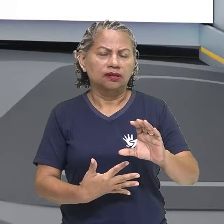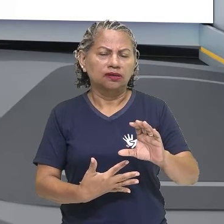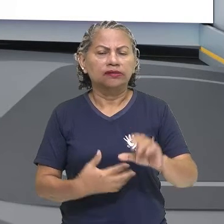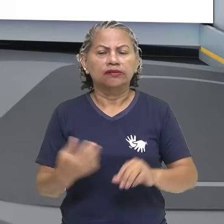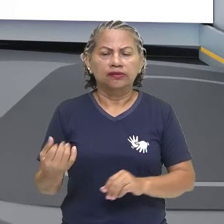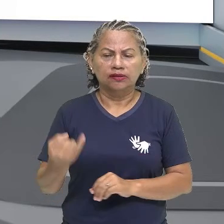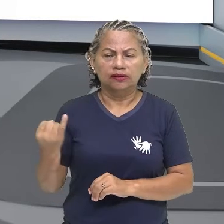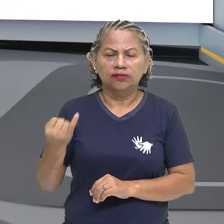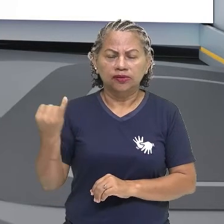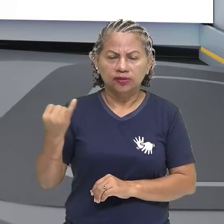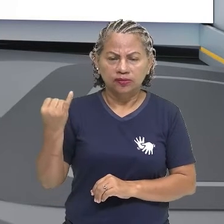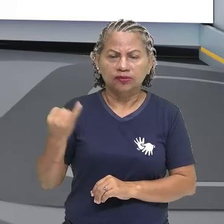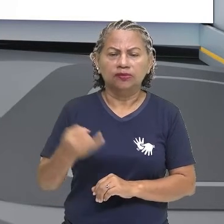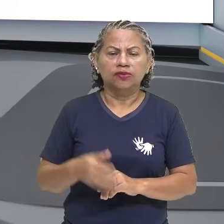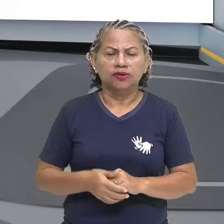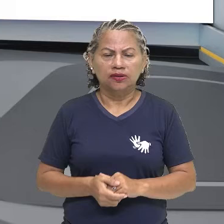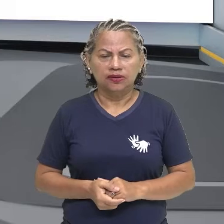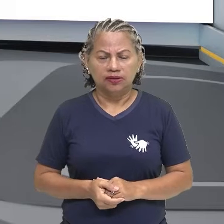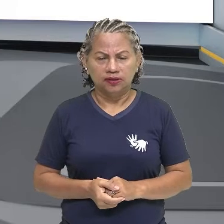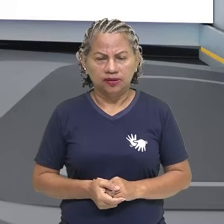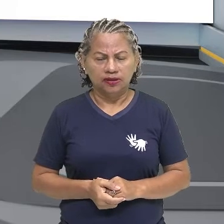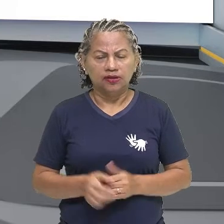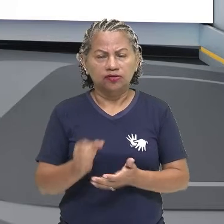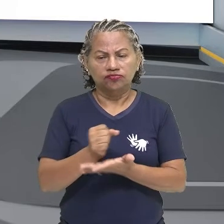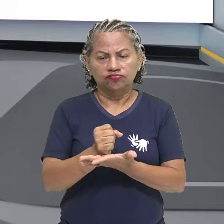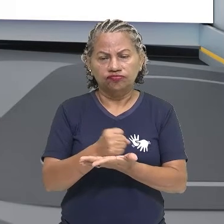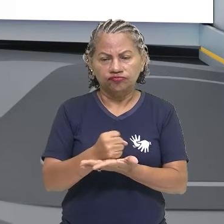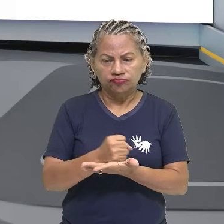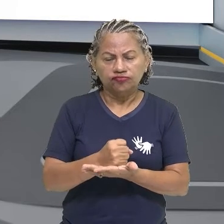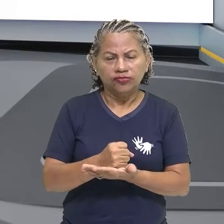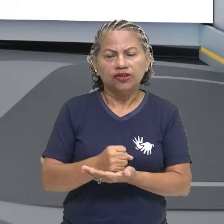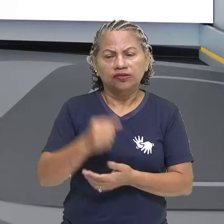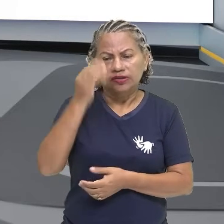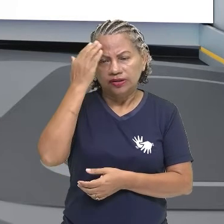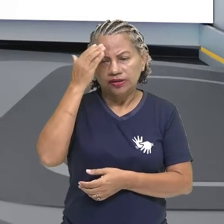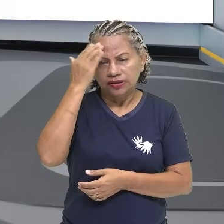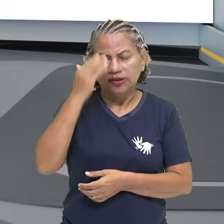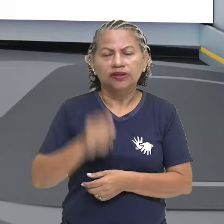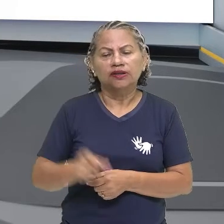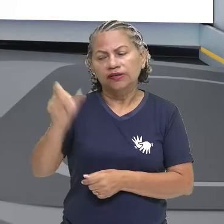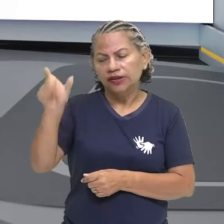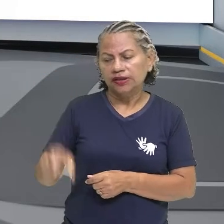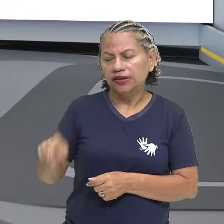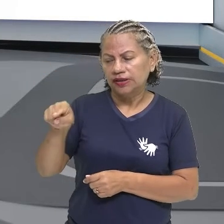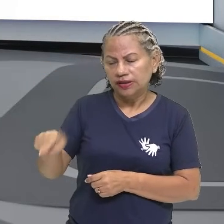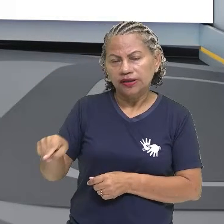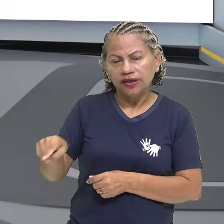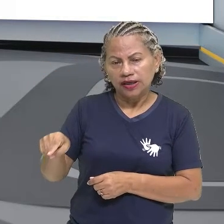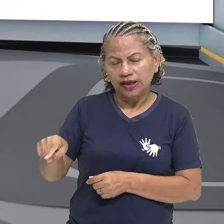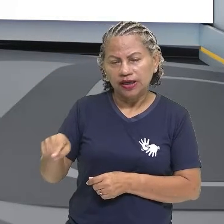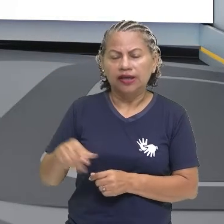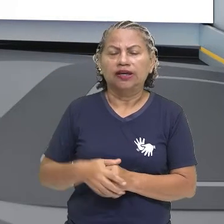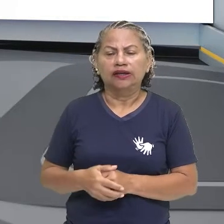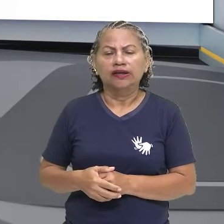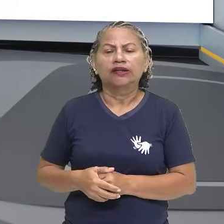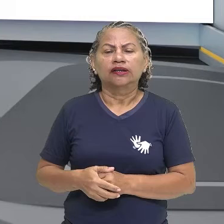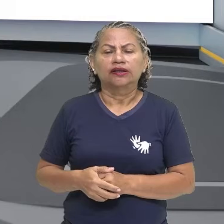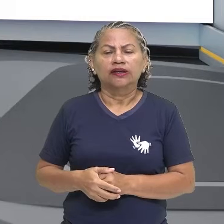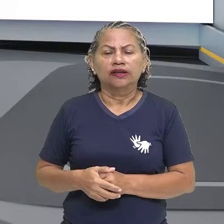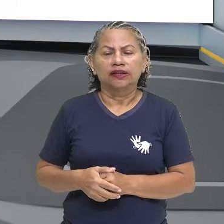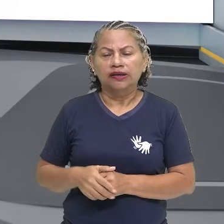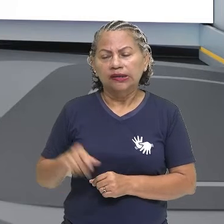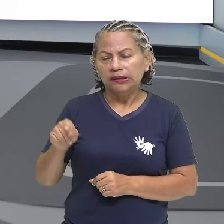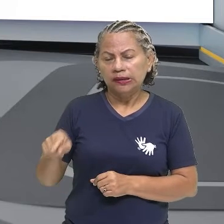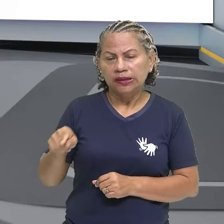essencial da cybercultura é conceder ao indivíduo, o usuário da internet, o protagonismo que não